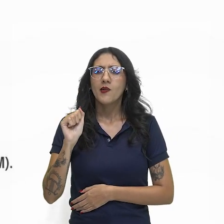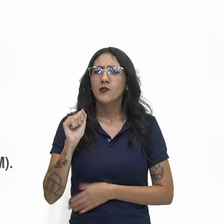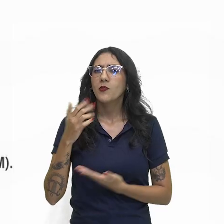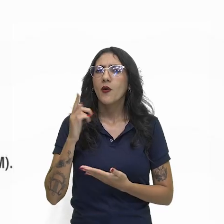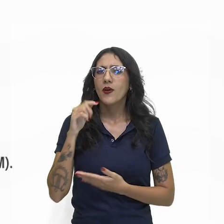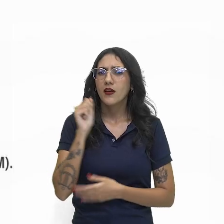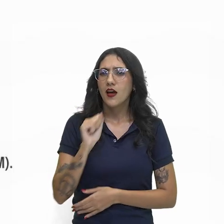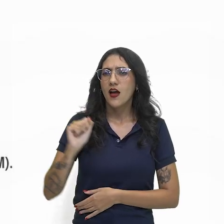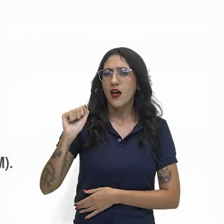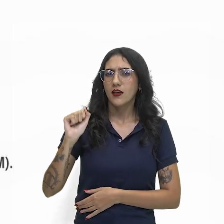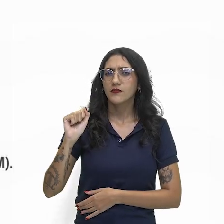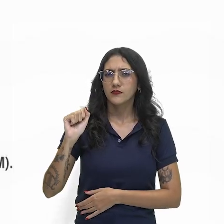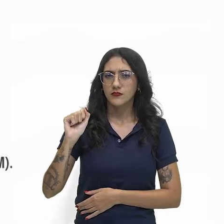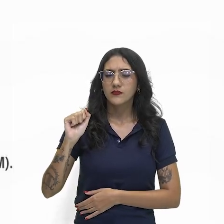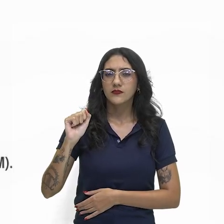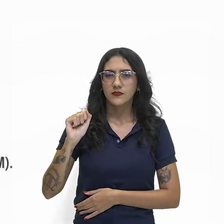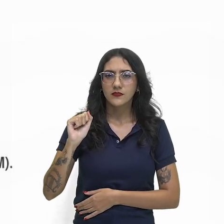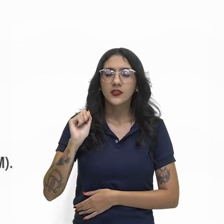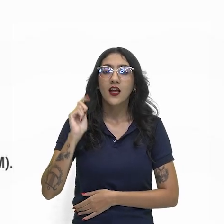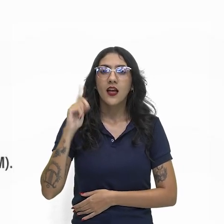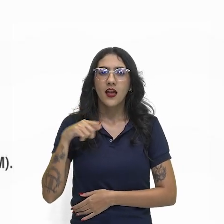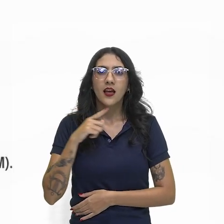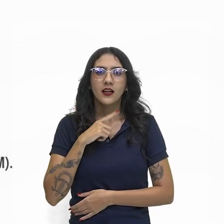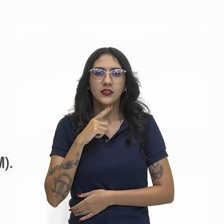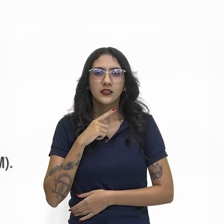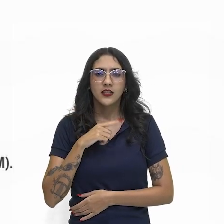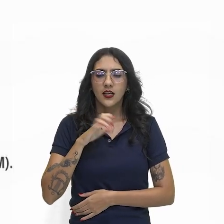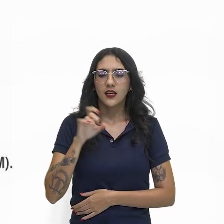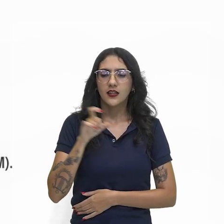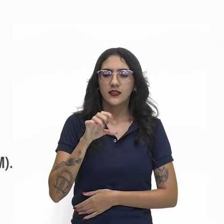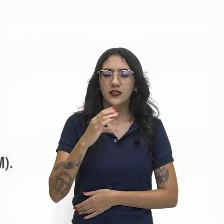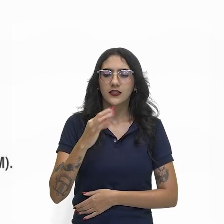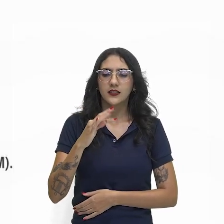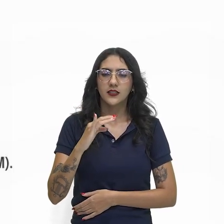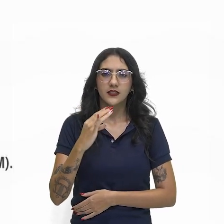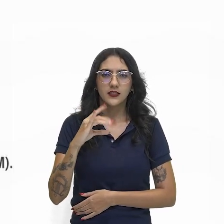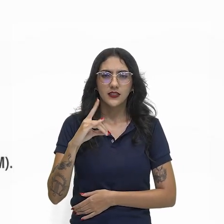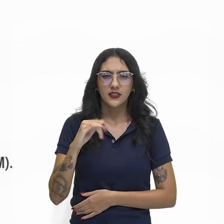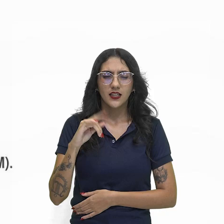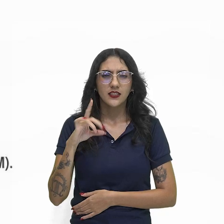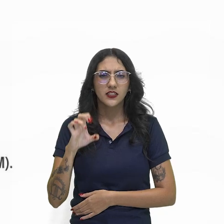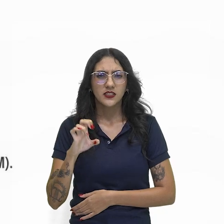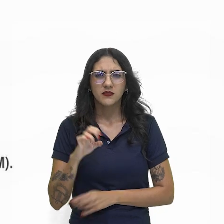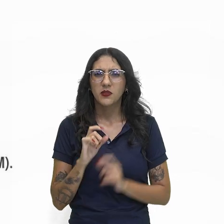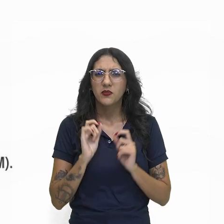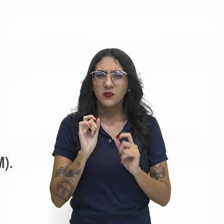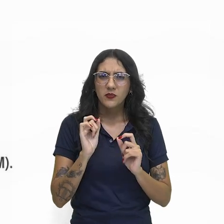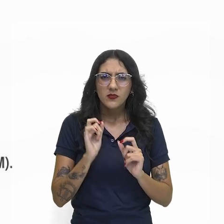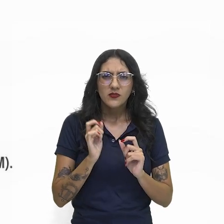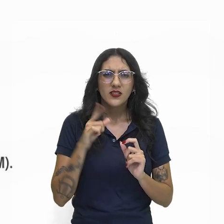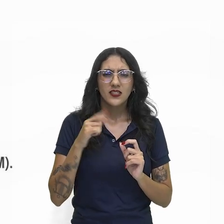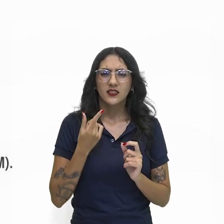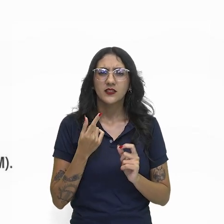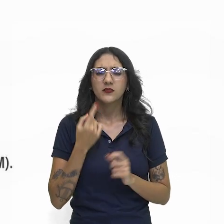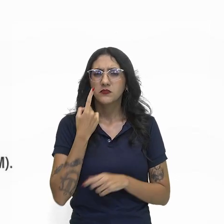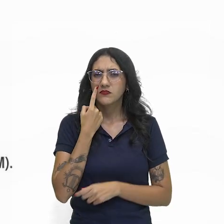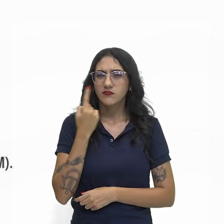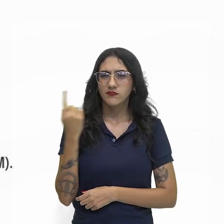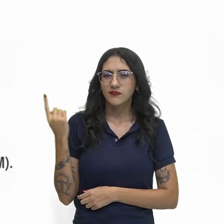são elípticas com grande excentricidade. Aí, pessoal, essa parte aqui que fala